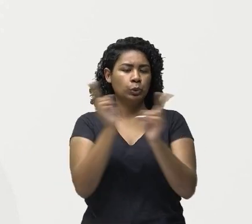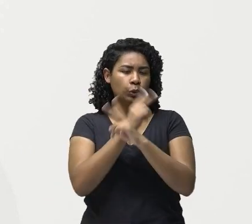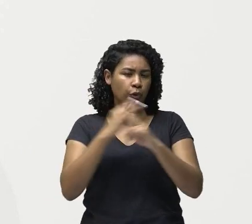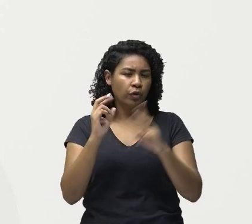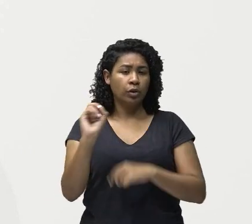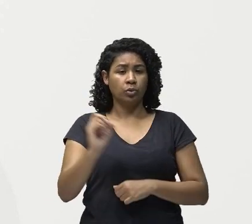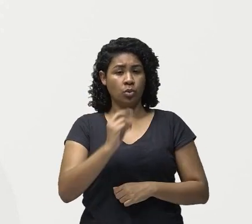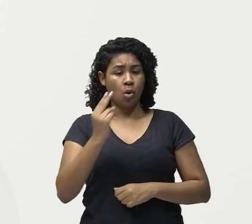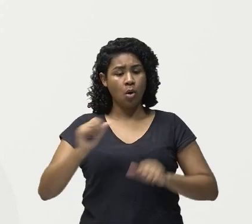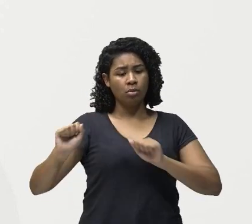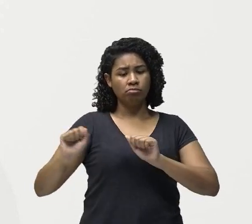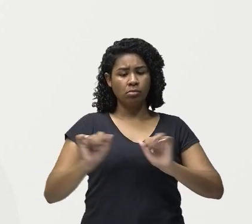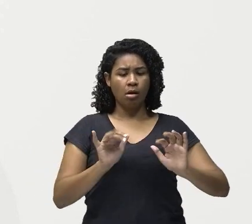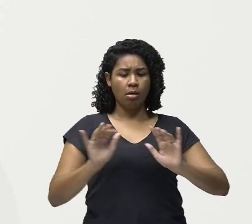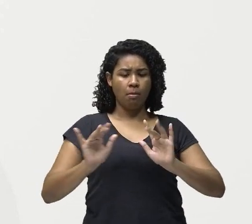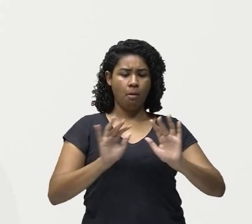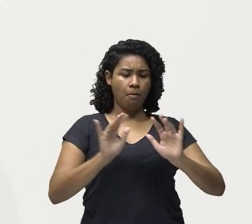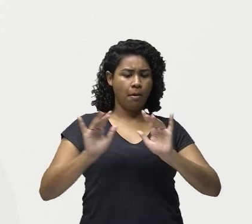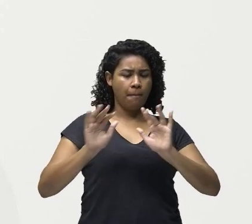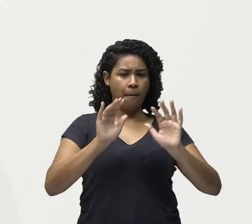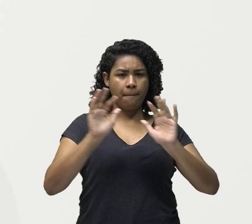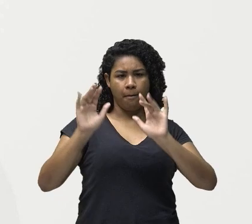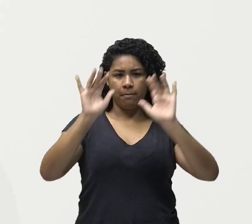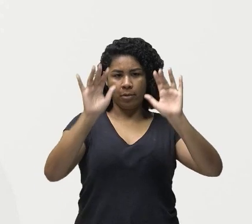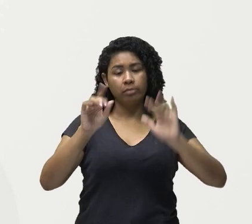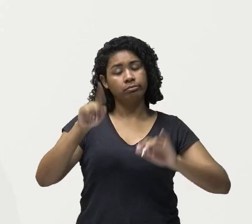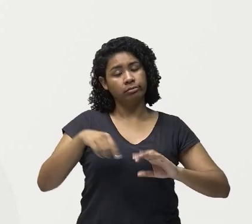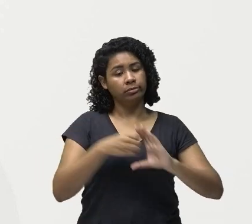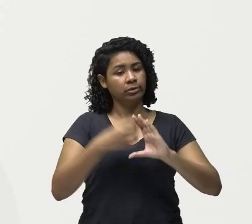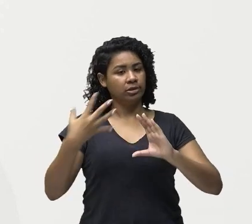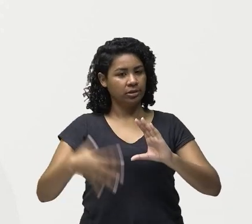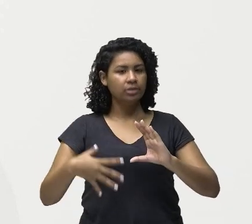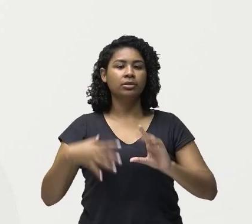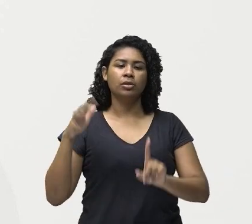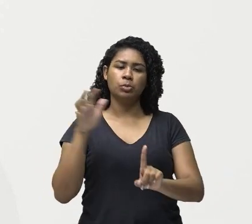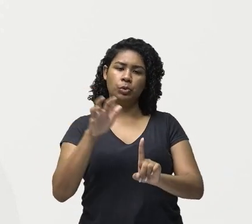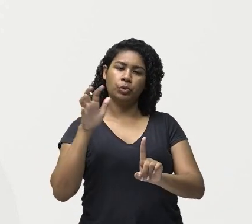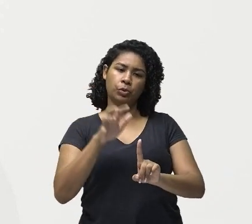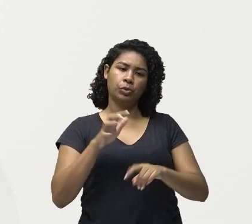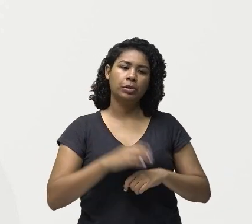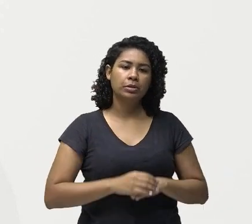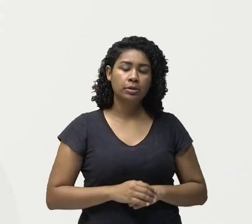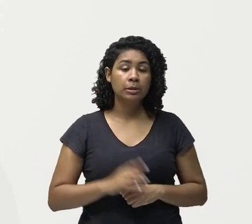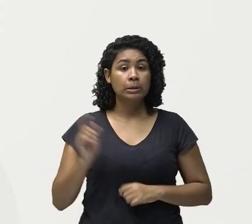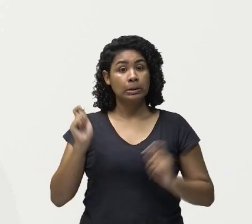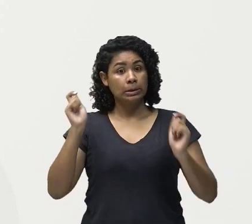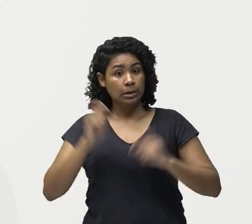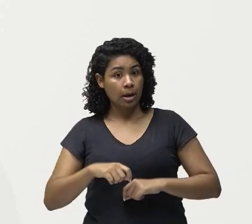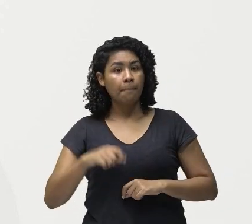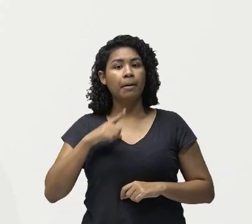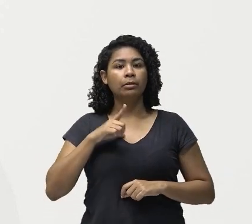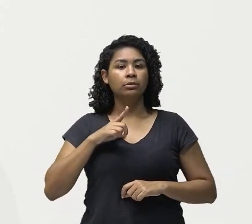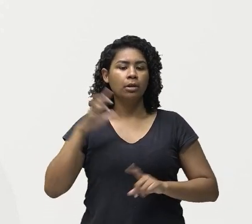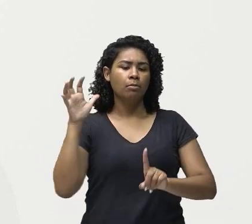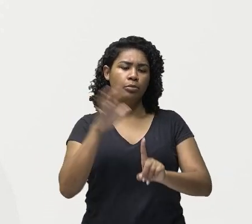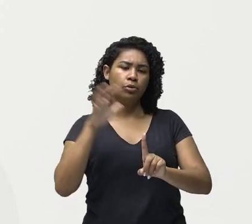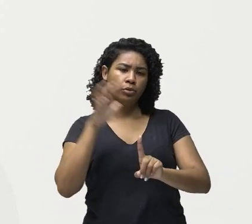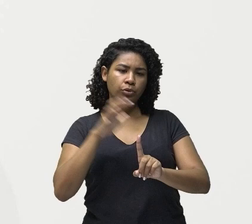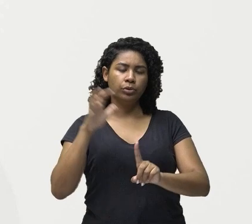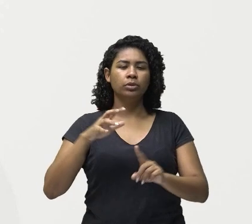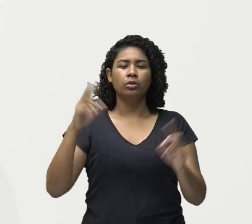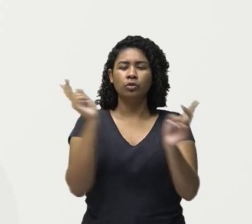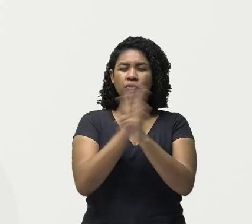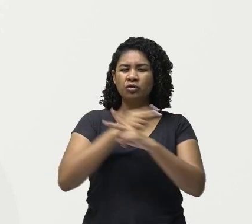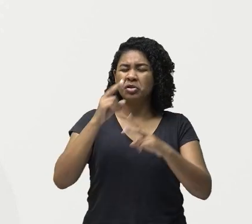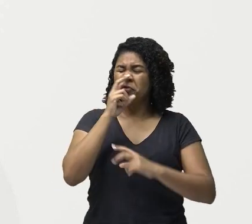diretamente nas características do vento. Fazem com que este possa ser mais forte, como uma